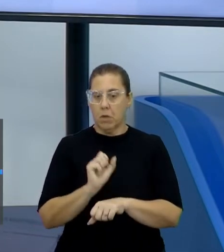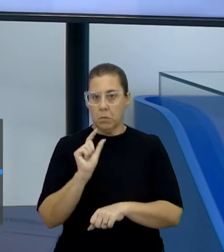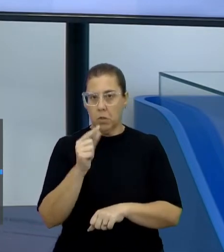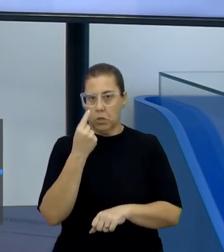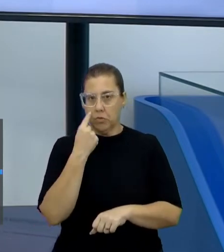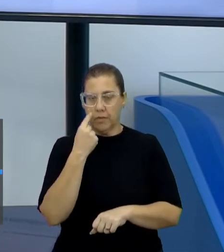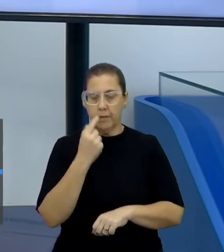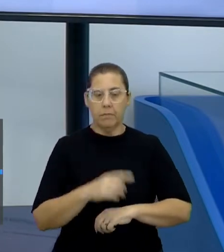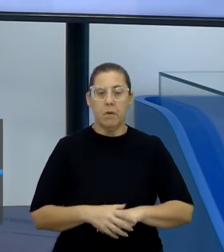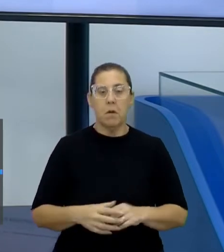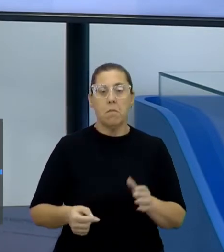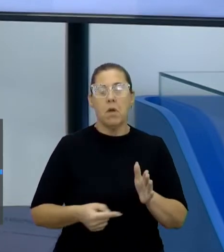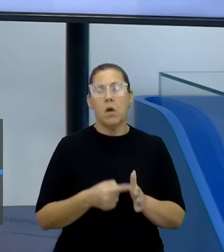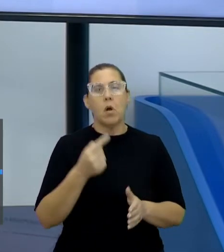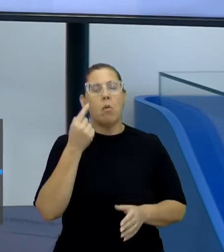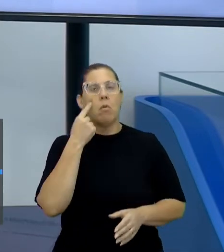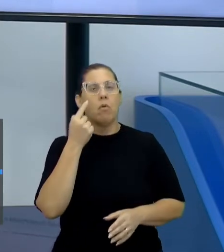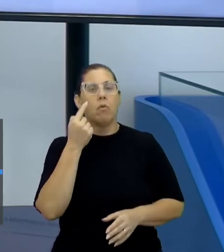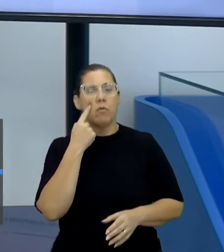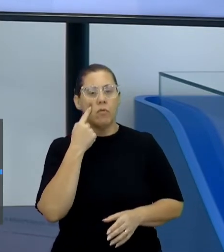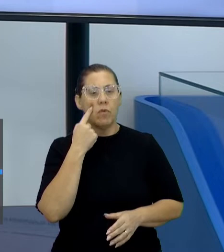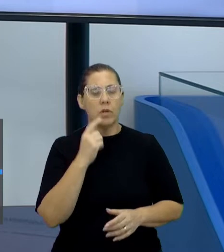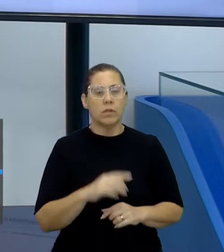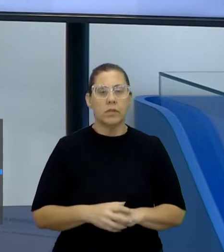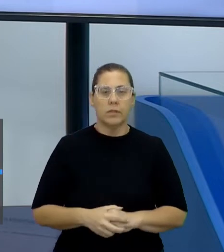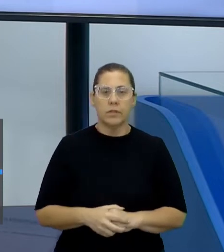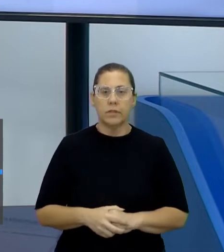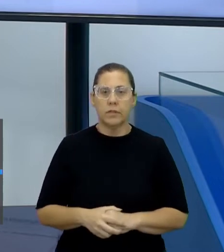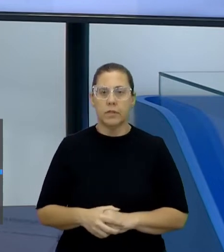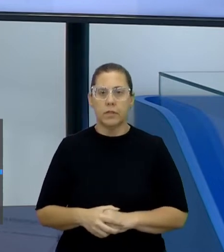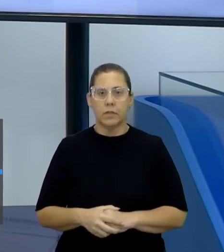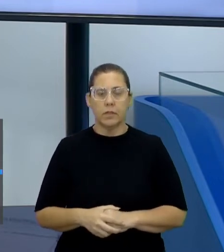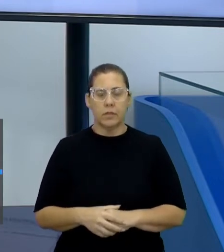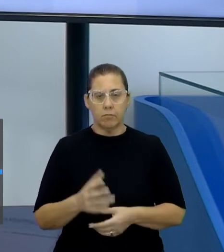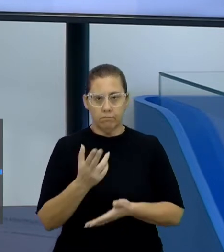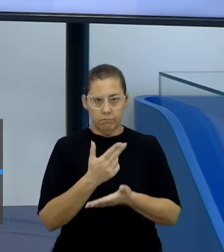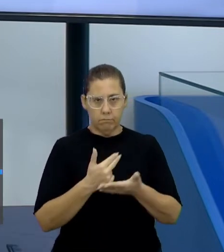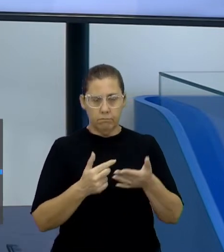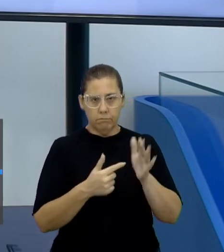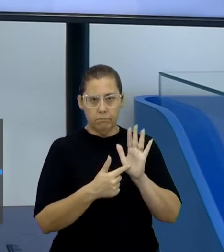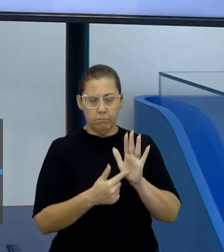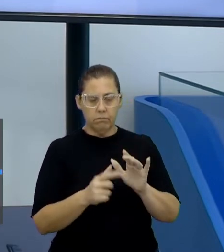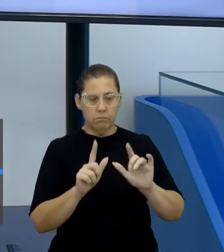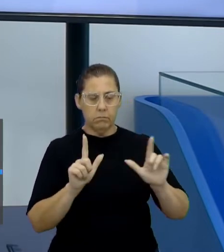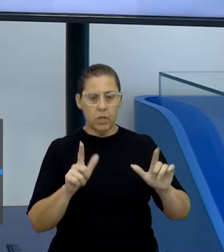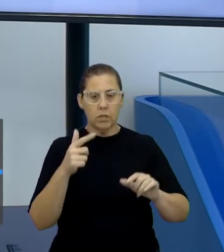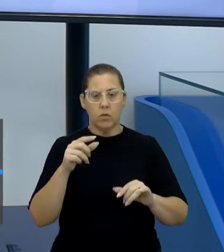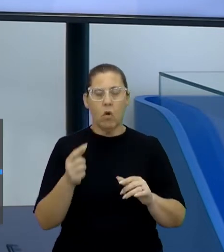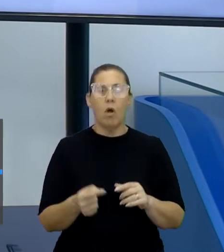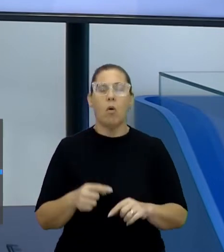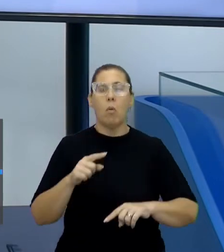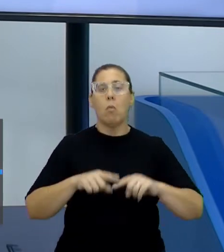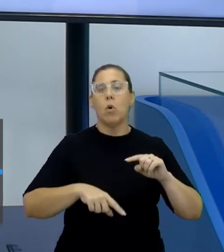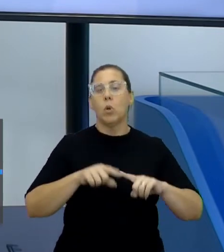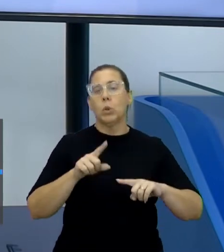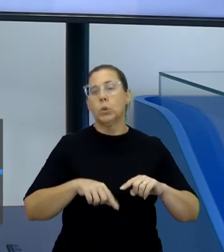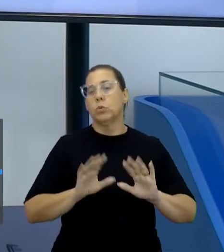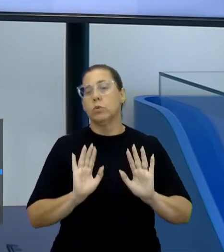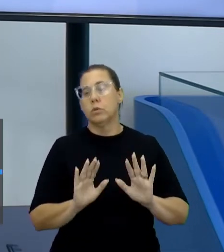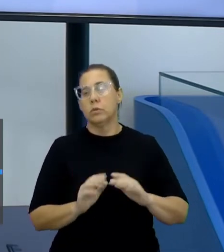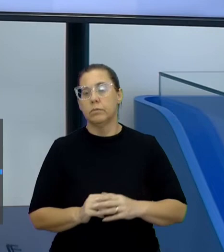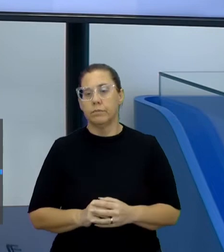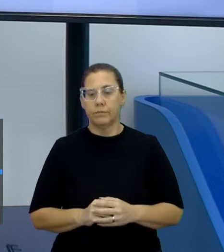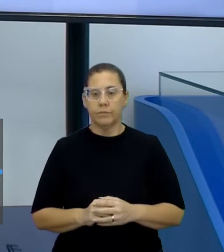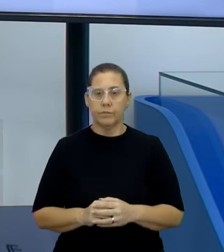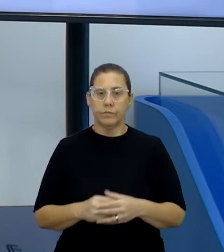vai ver. Primeiro vamos ver um pouquinho mais de traçado de imagem. Olha, se eu colocar o objeto então